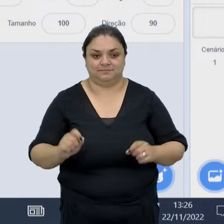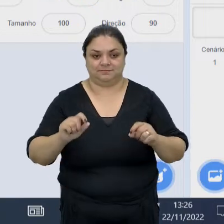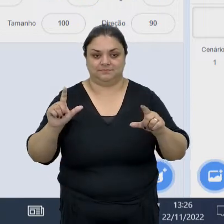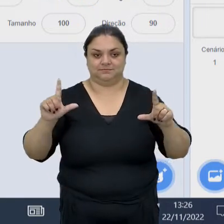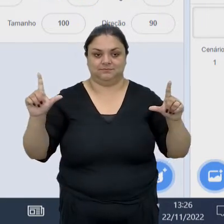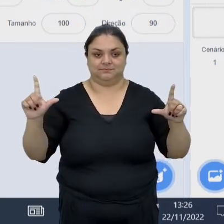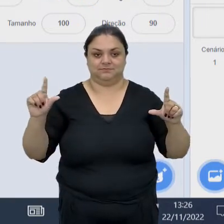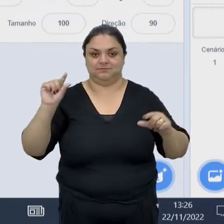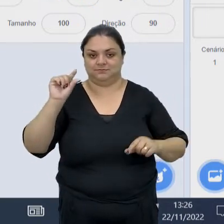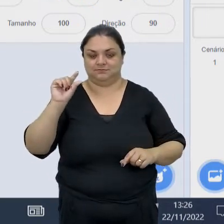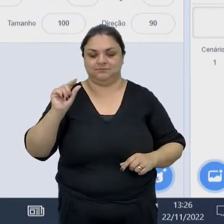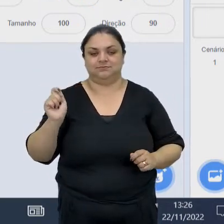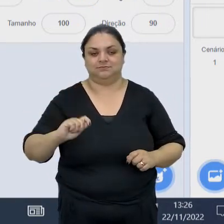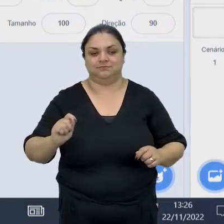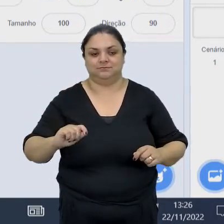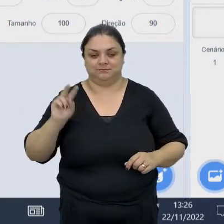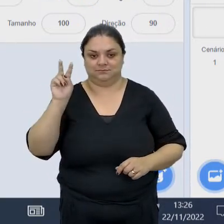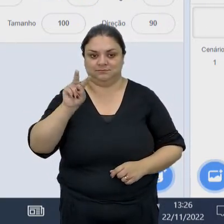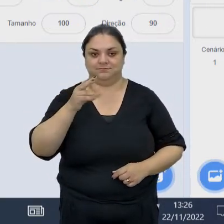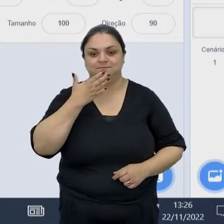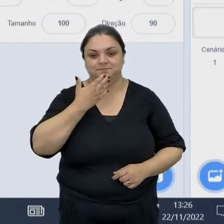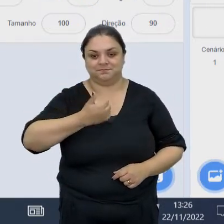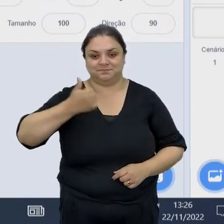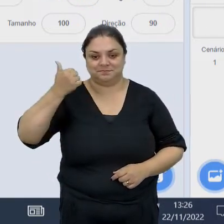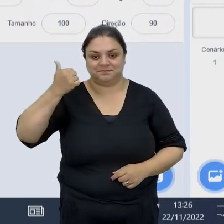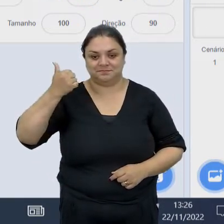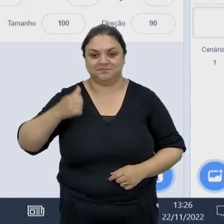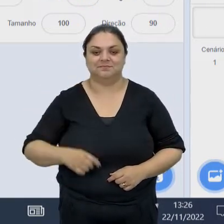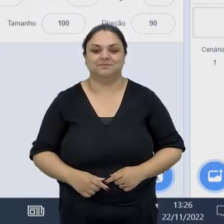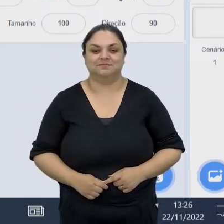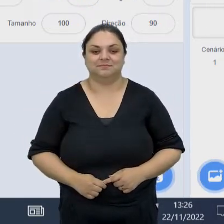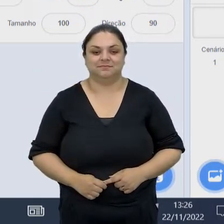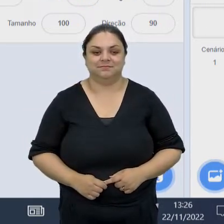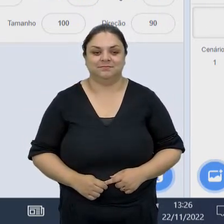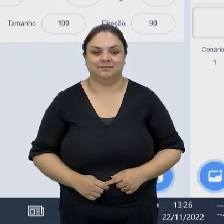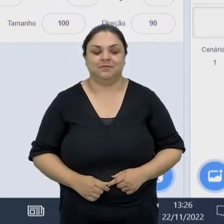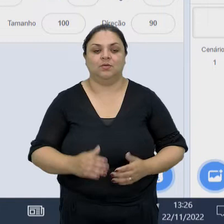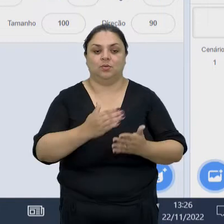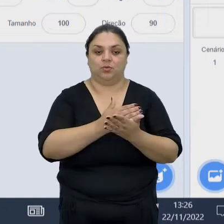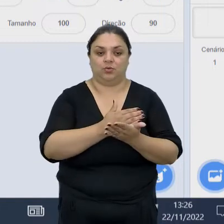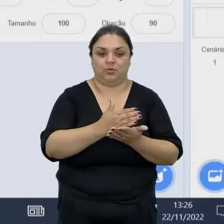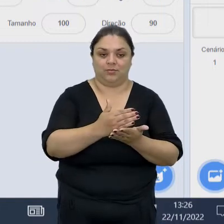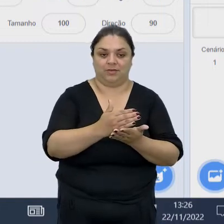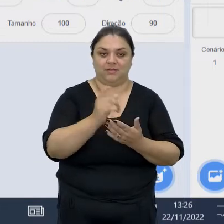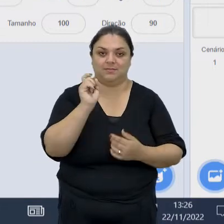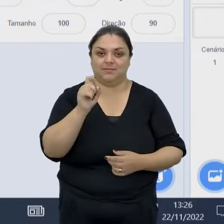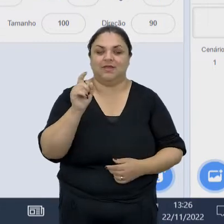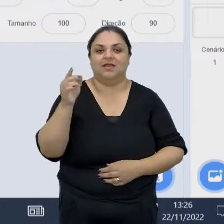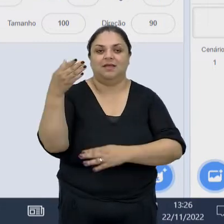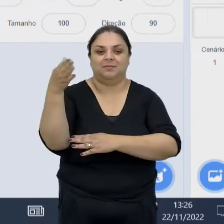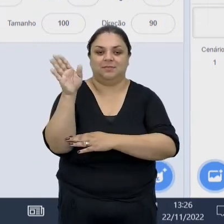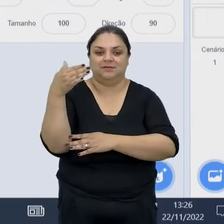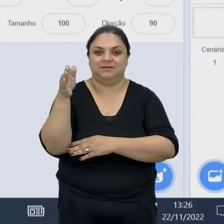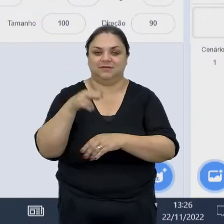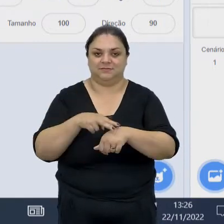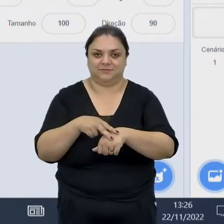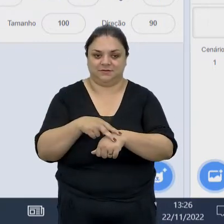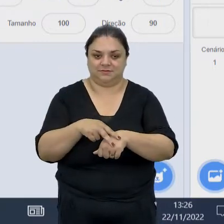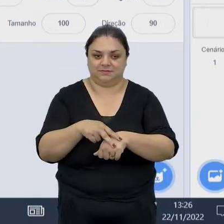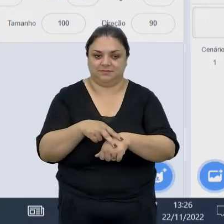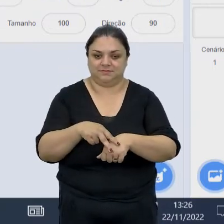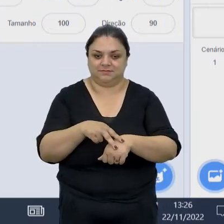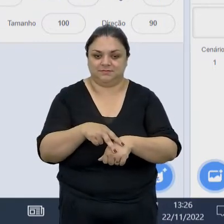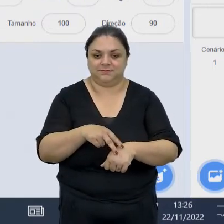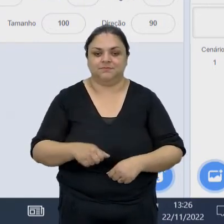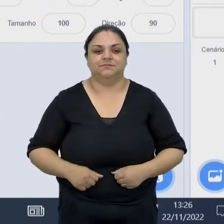pouco maior, né, ó, posso pra vocês enxergarem melhor aí. Ele vai iniciar quando clicar é a bandeira curvadinha verde. que é pra iniciar. Legal. Aí depois disso, a gente tem que colocar o diga